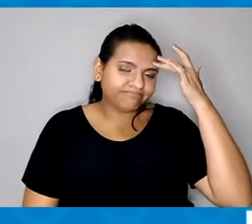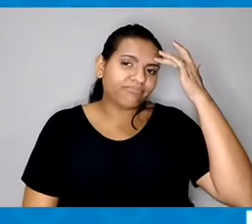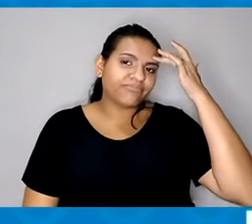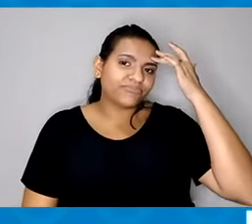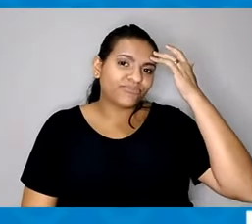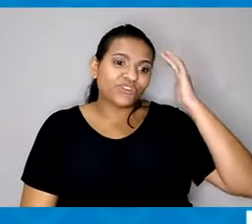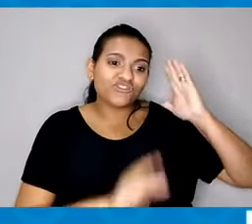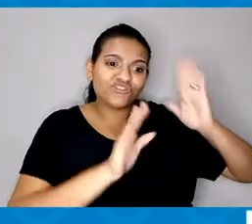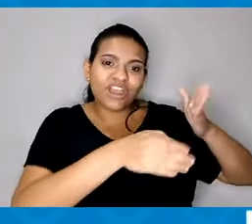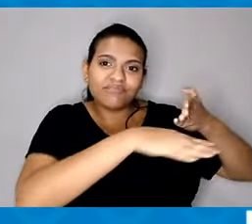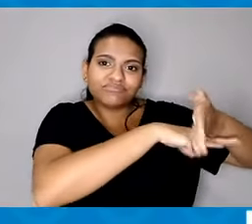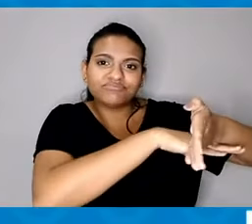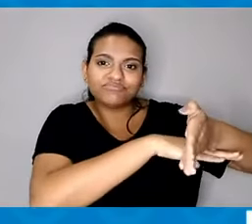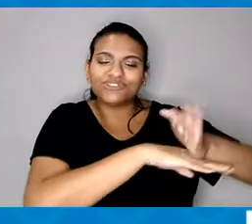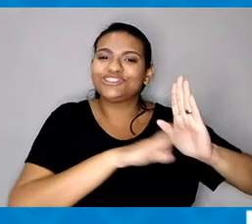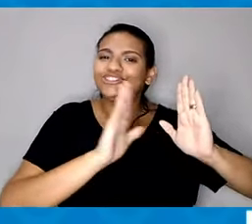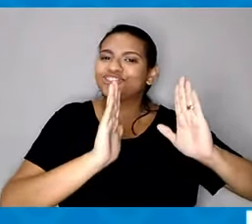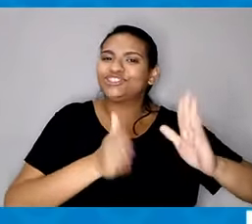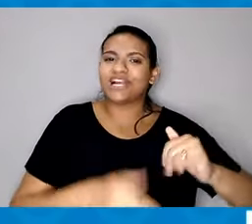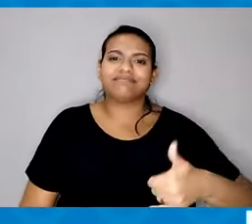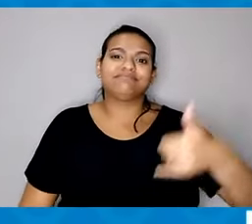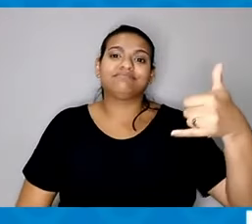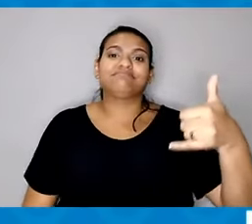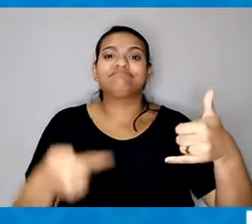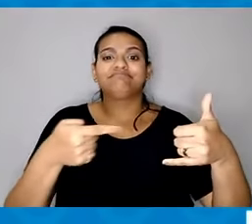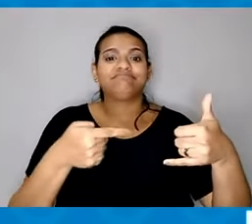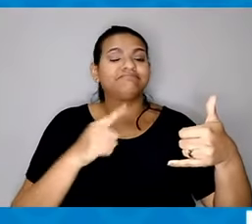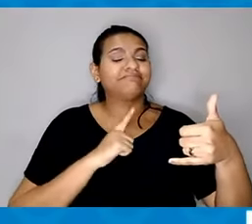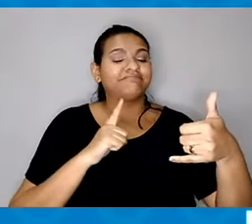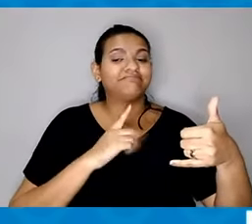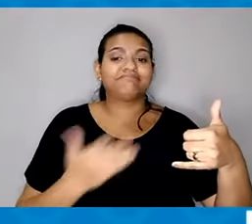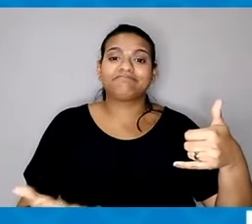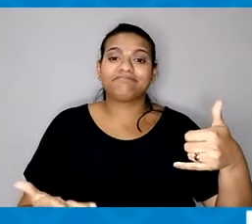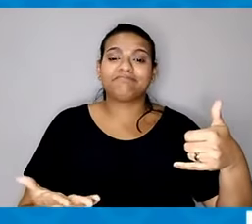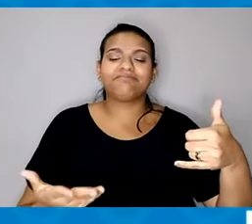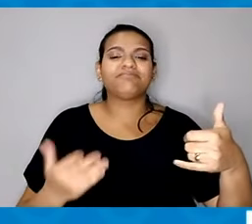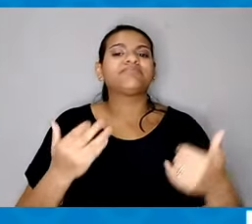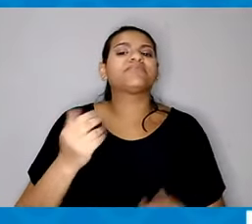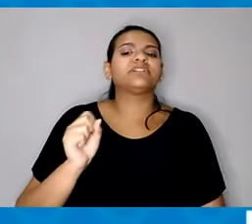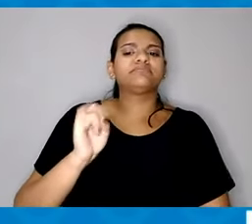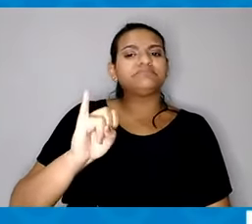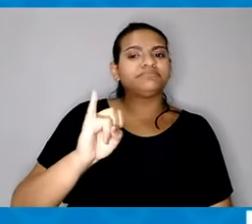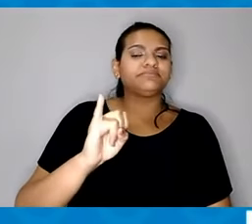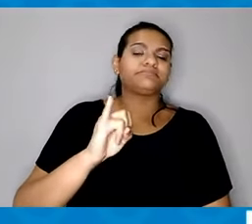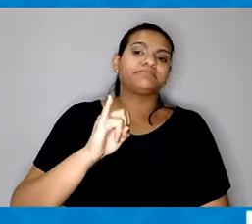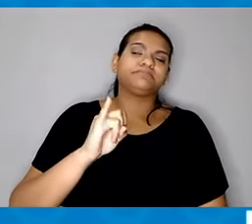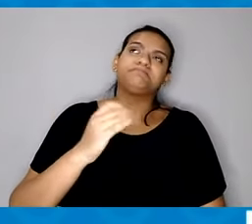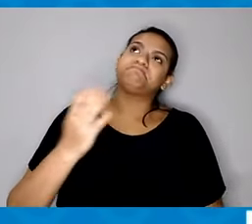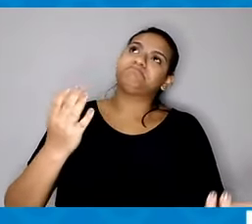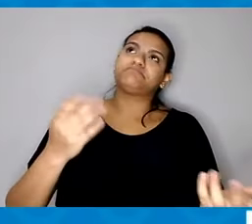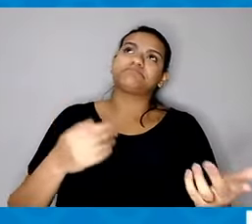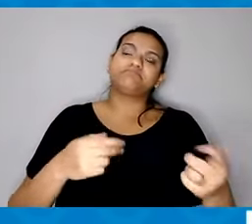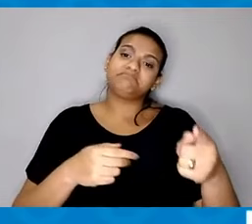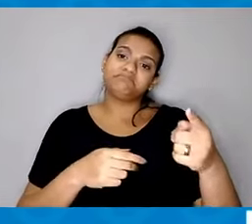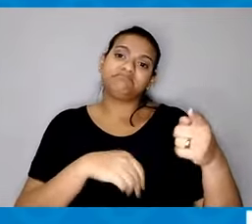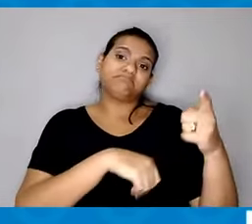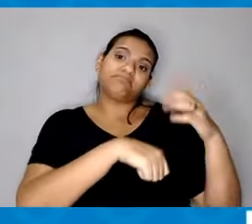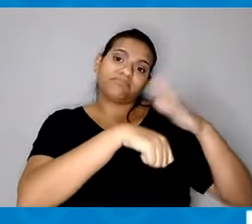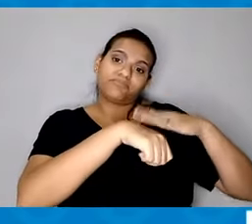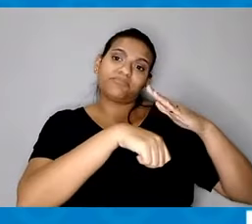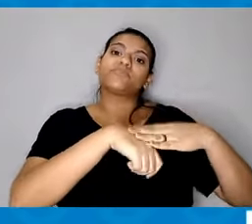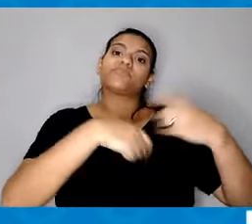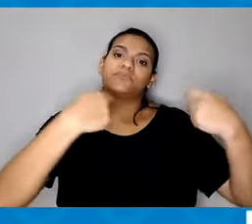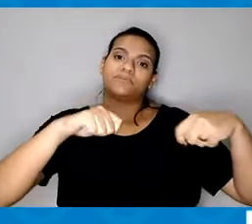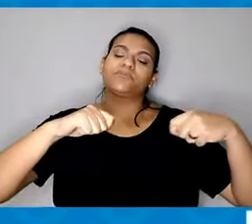lá, se você fizer isso. Então, você teria, de qualquer forma, que ter uma mídia digital conectada